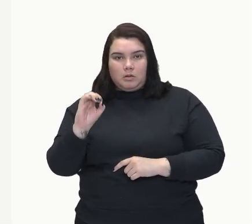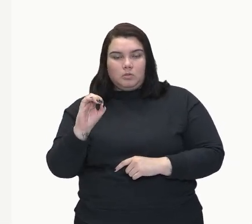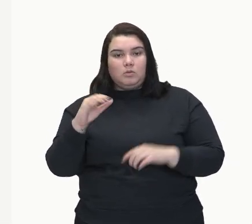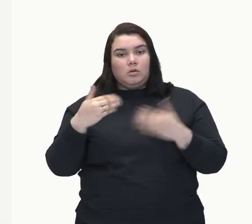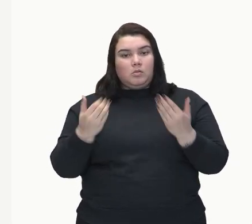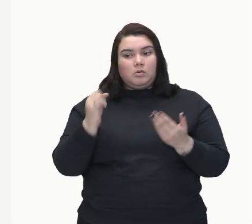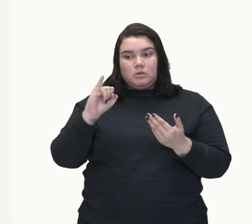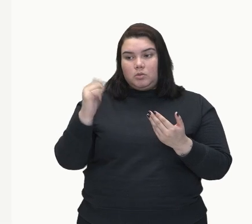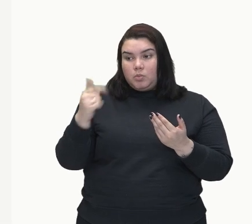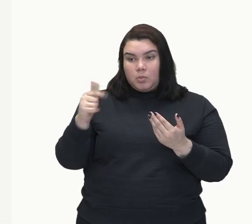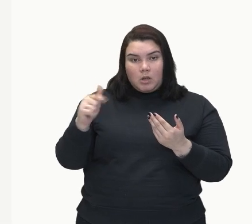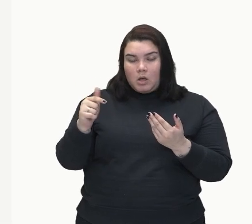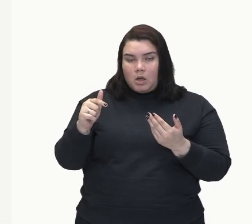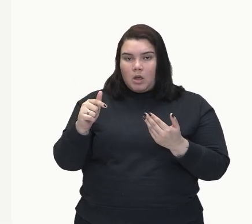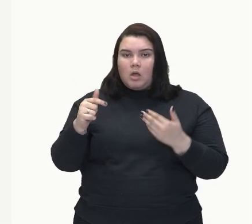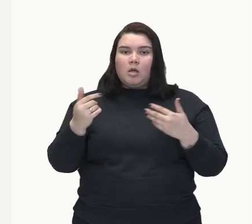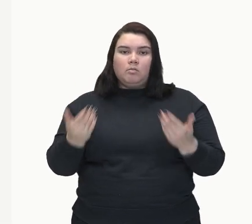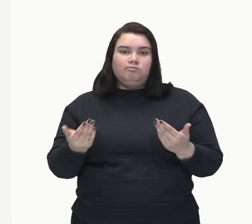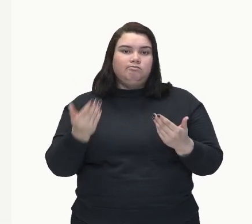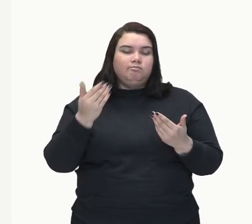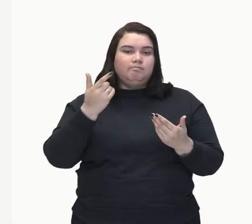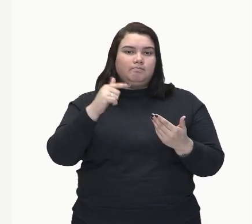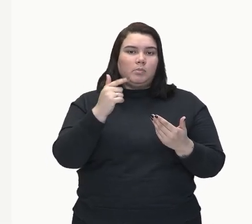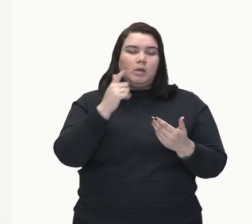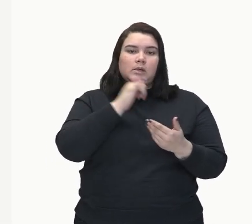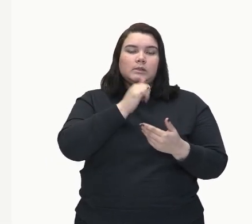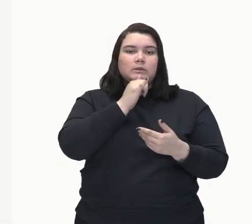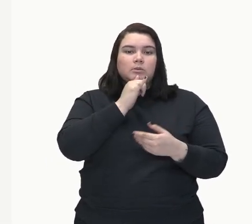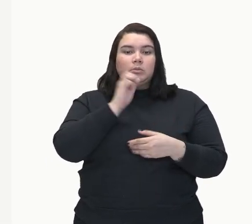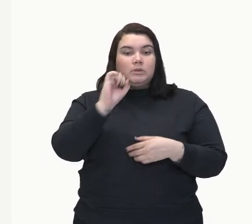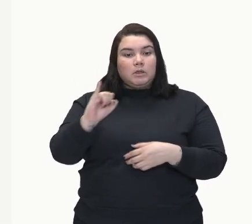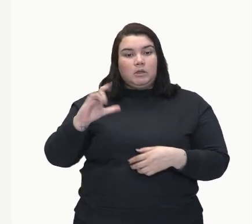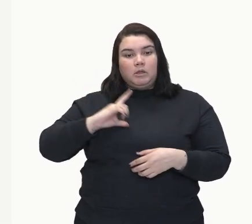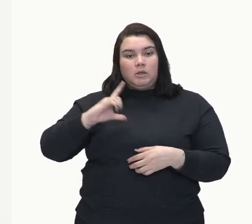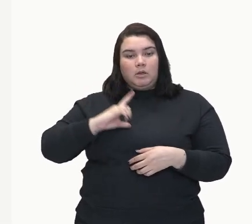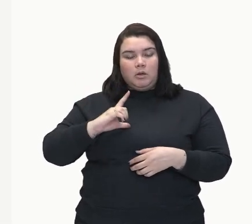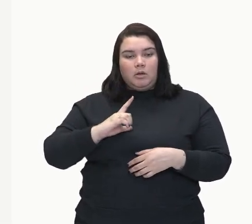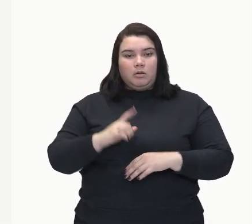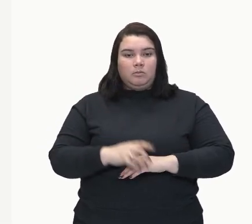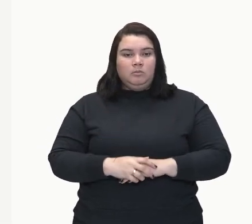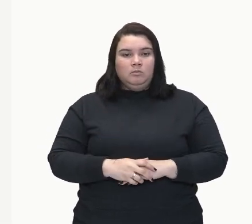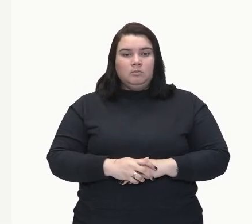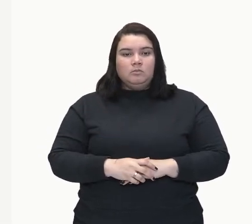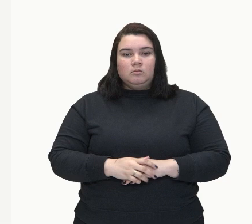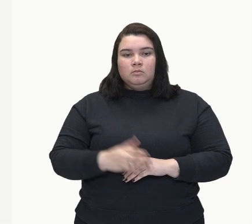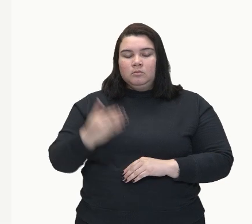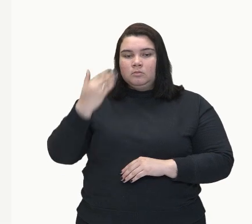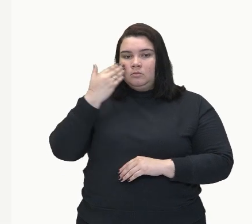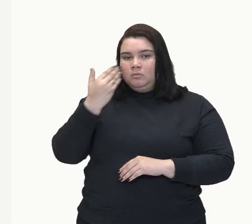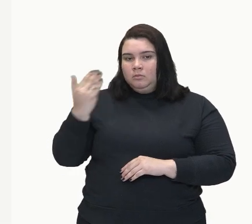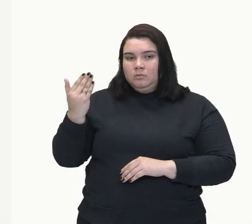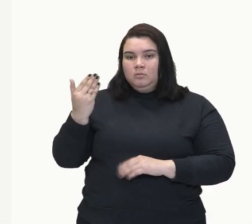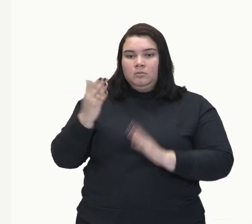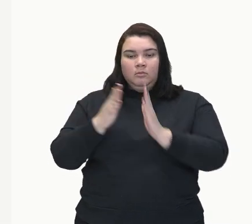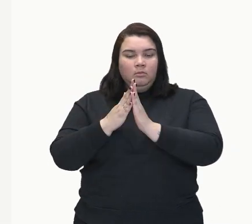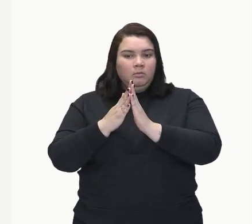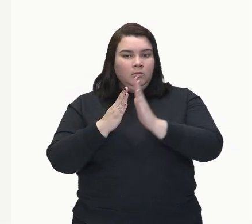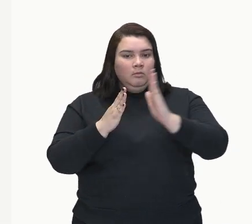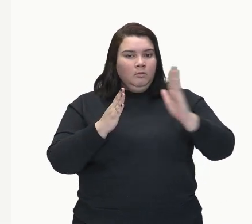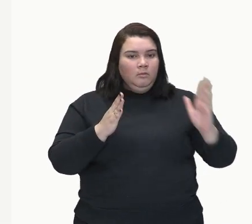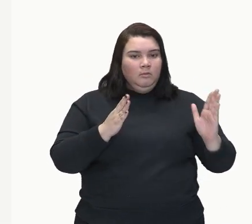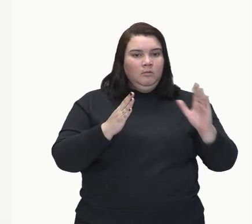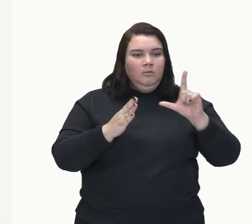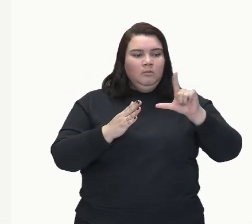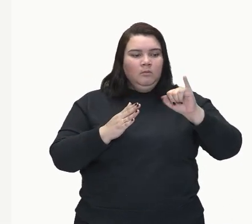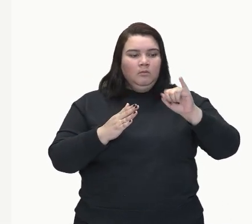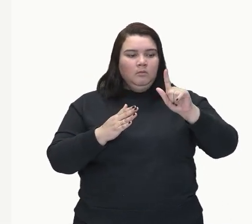ocorrer isomeria óptica. Mas se tem, como é o caso desse, observem. Tudo para cá é um ligante.